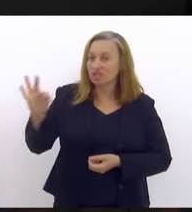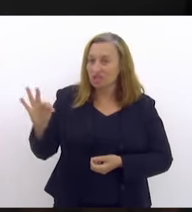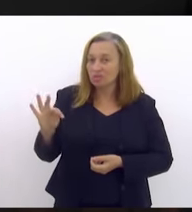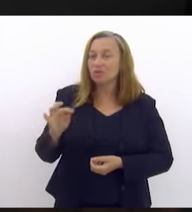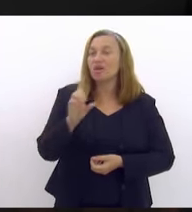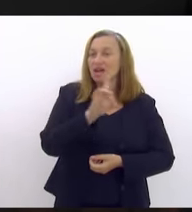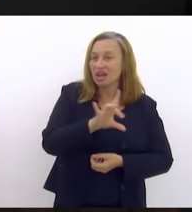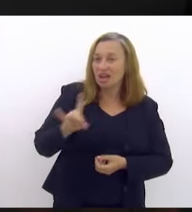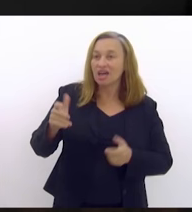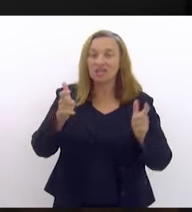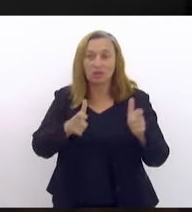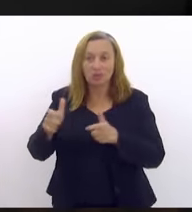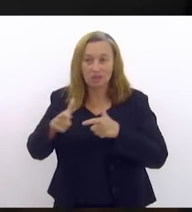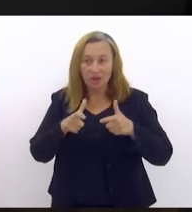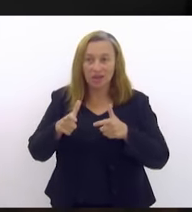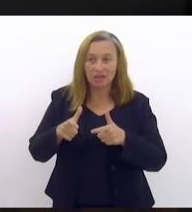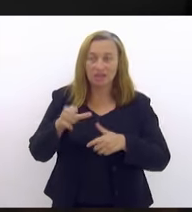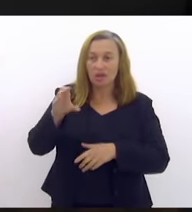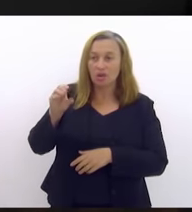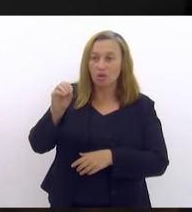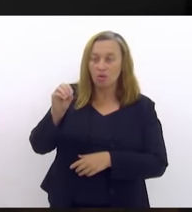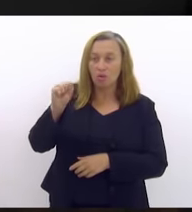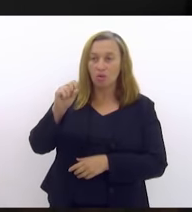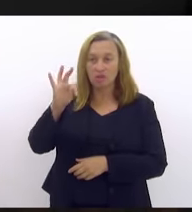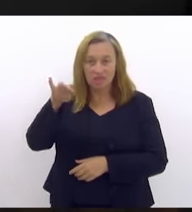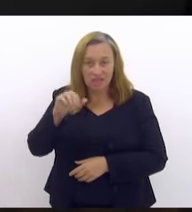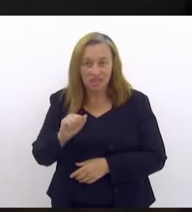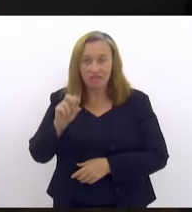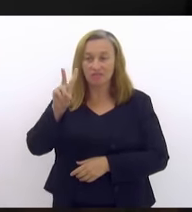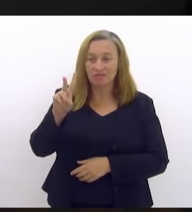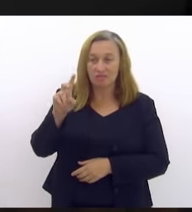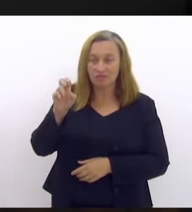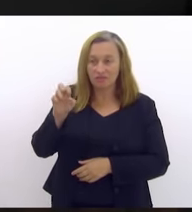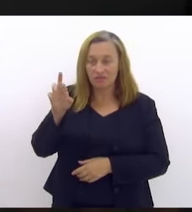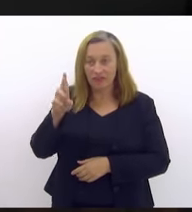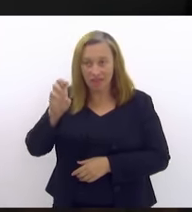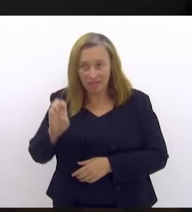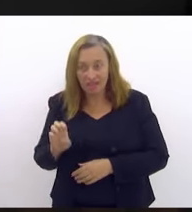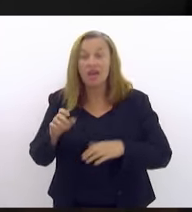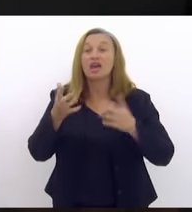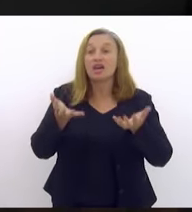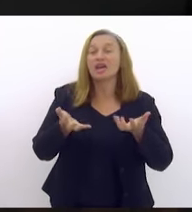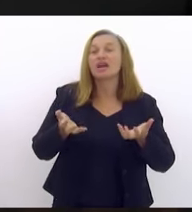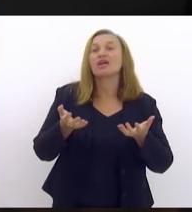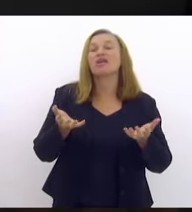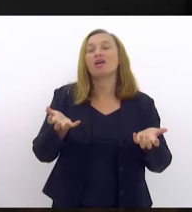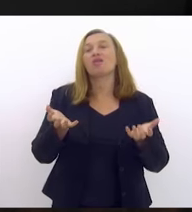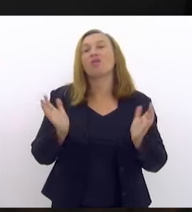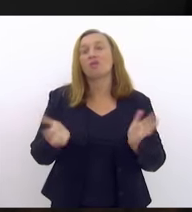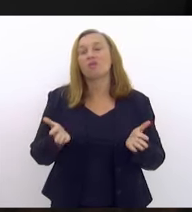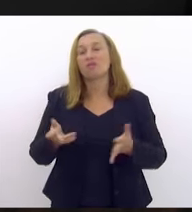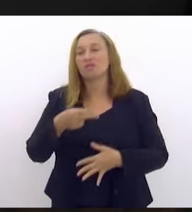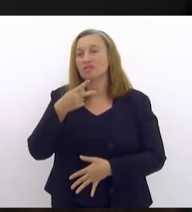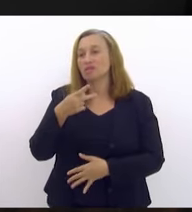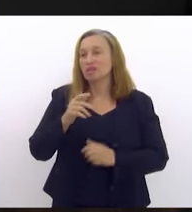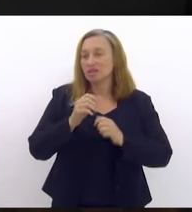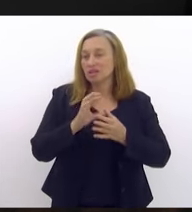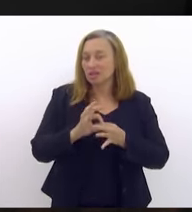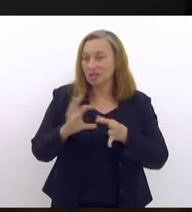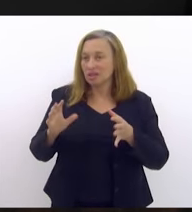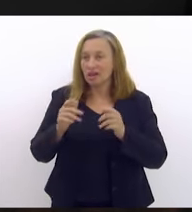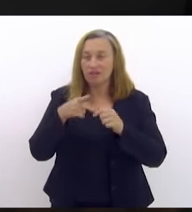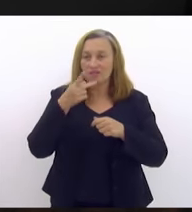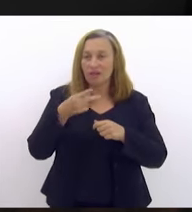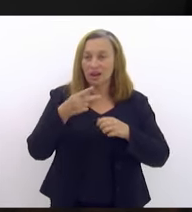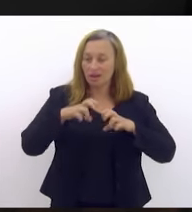local da nossa princesinha Costa Verde. Eu quero agora poder franquear a palavra para a